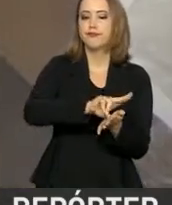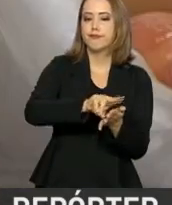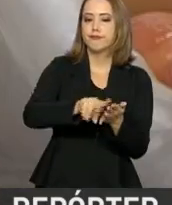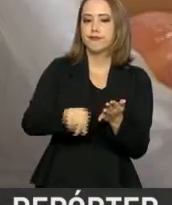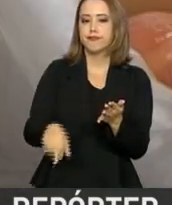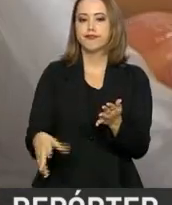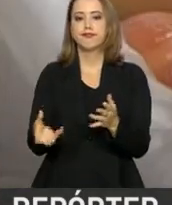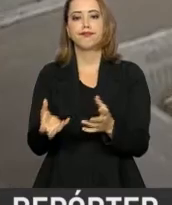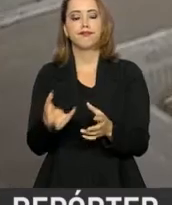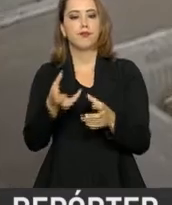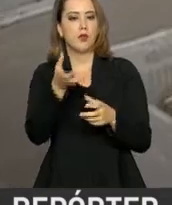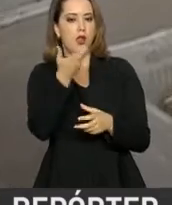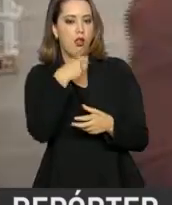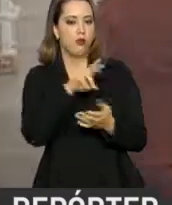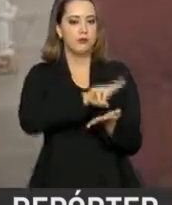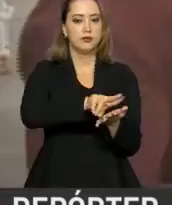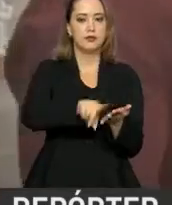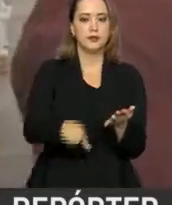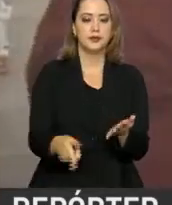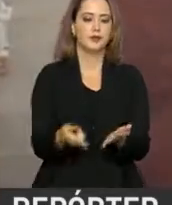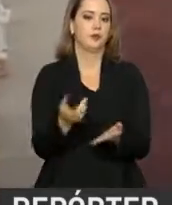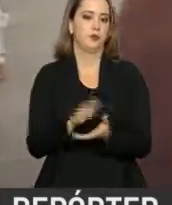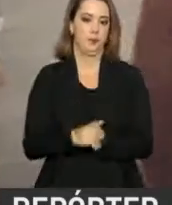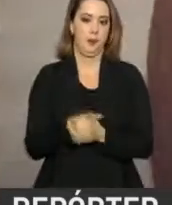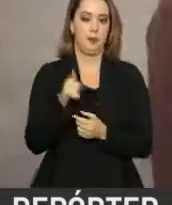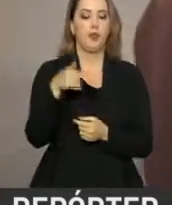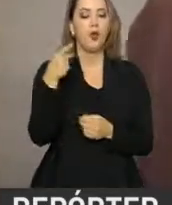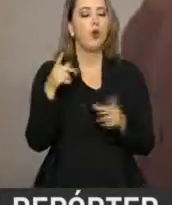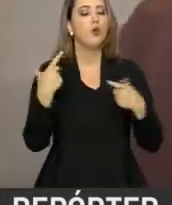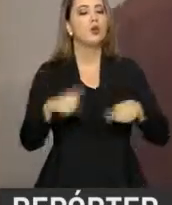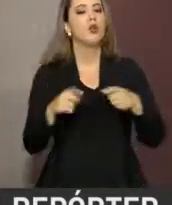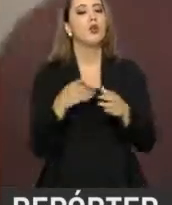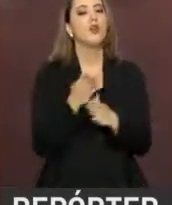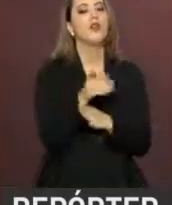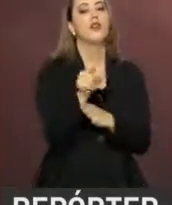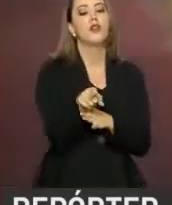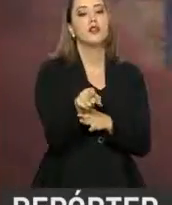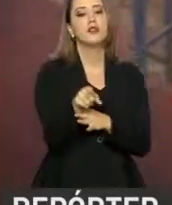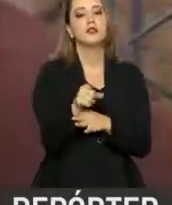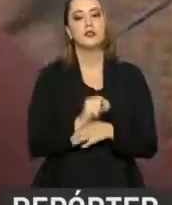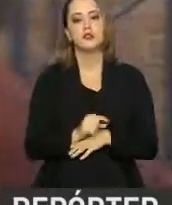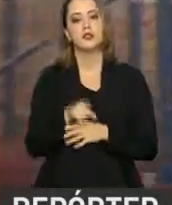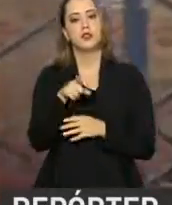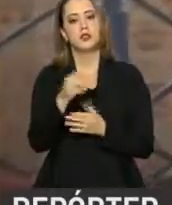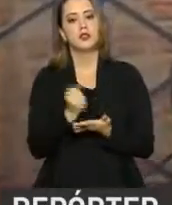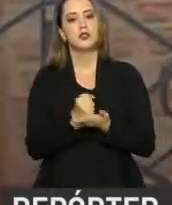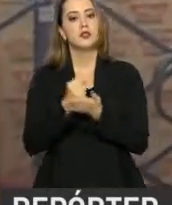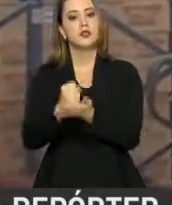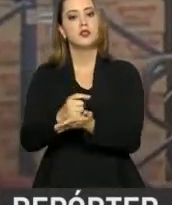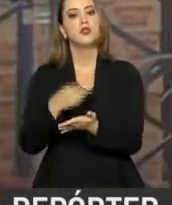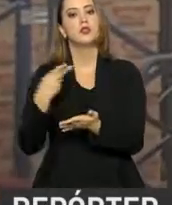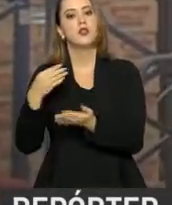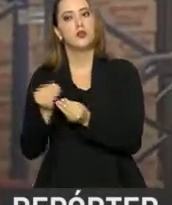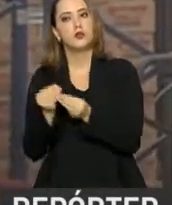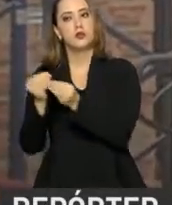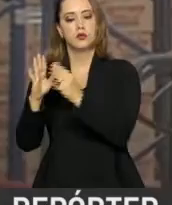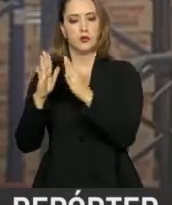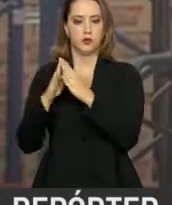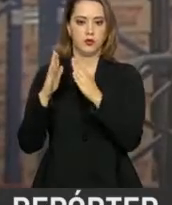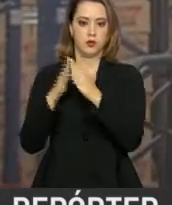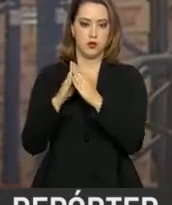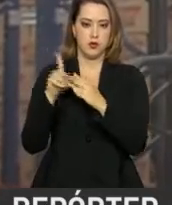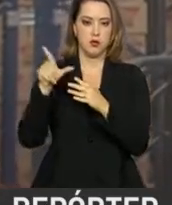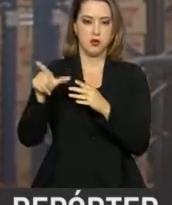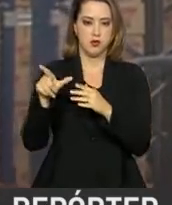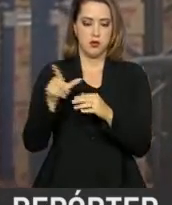abóbora tomate escarola fernando para onde vai todo esse alimento doado sangue essa doação vai para a instituição se a